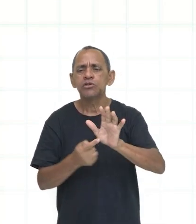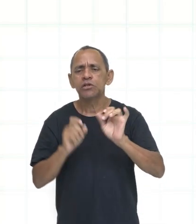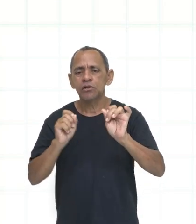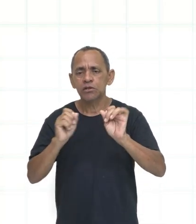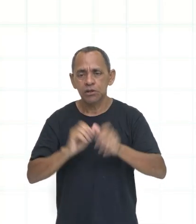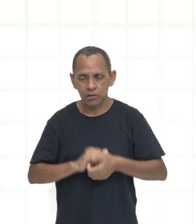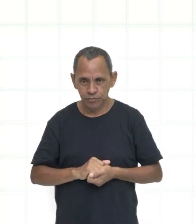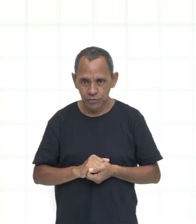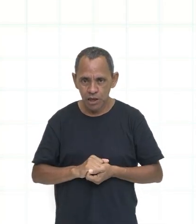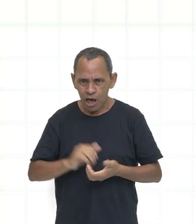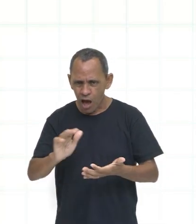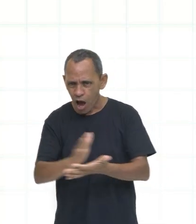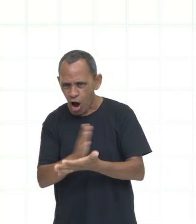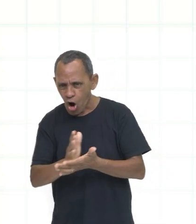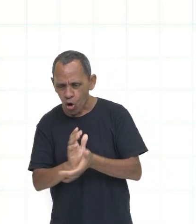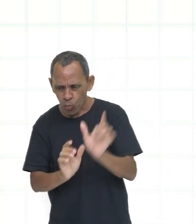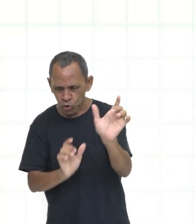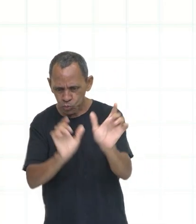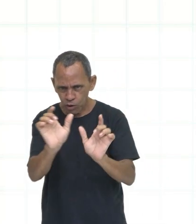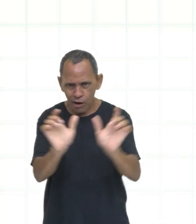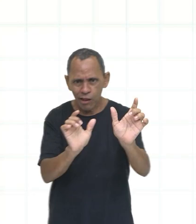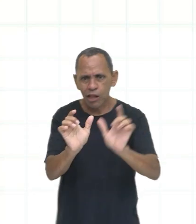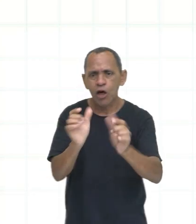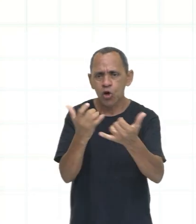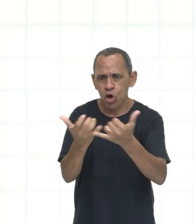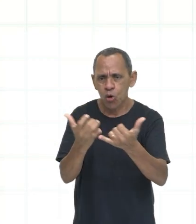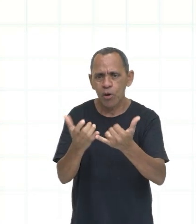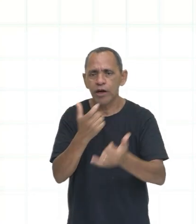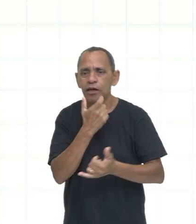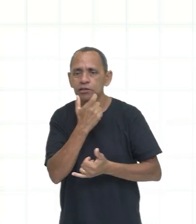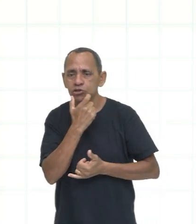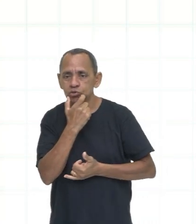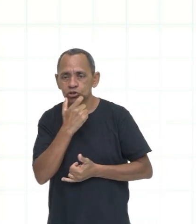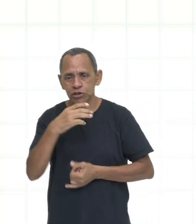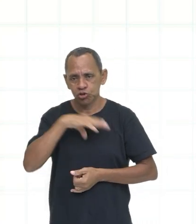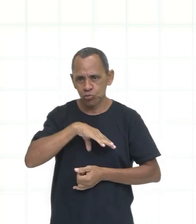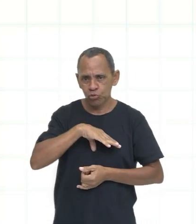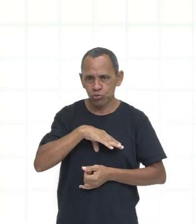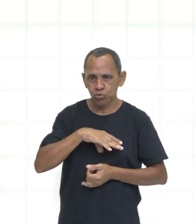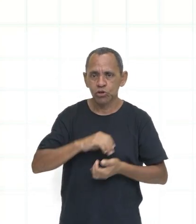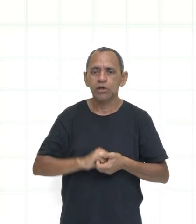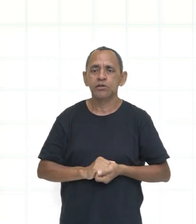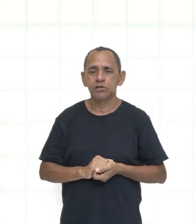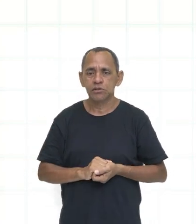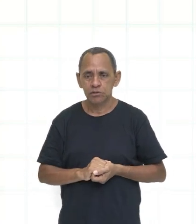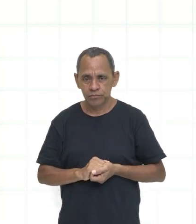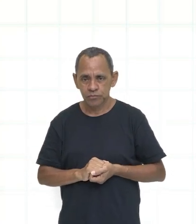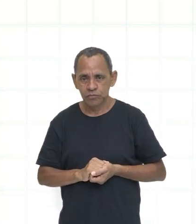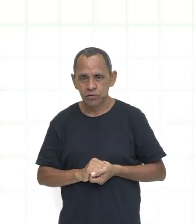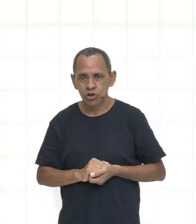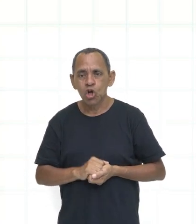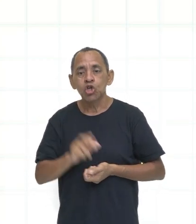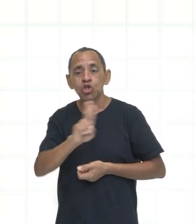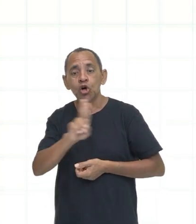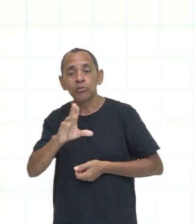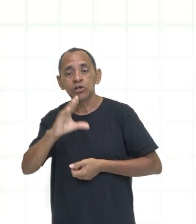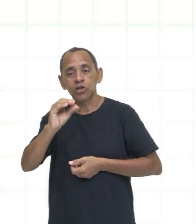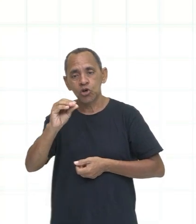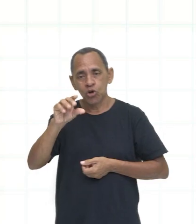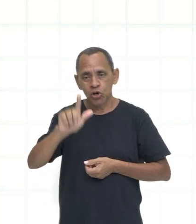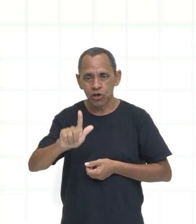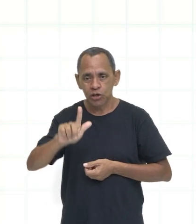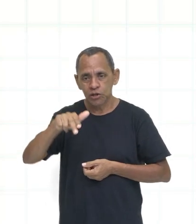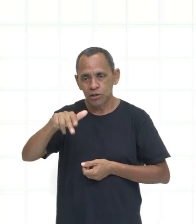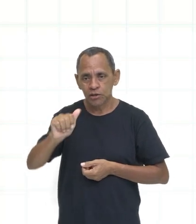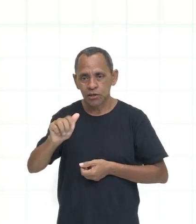tolerance, acceptance, globalized society. Isso aqui são as palavras cognatas, dá para a gente inferir